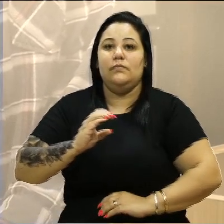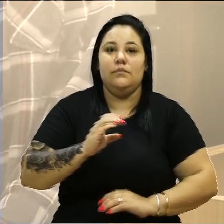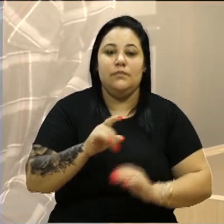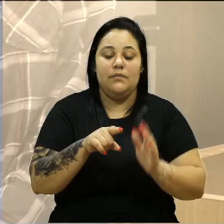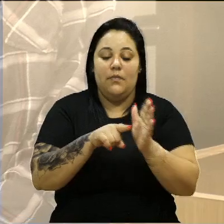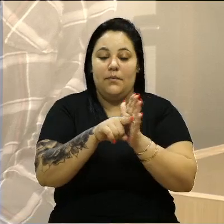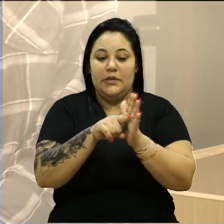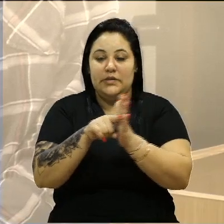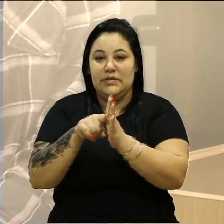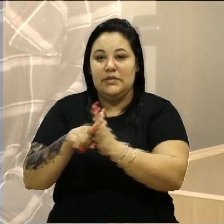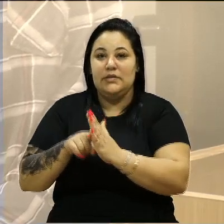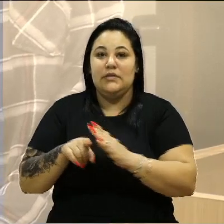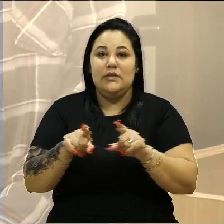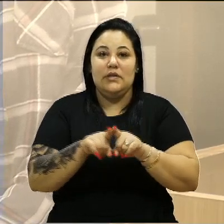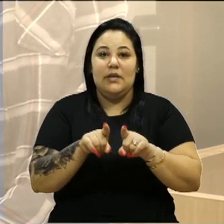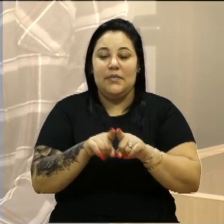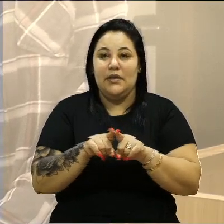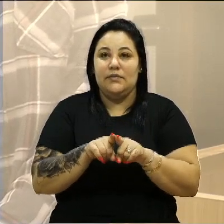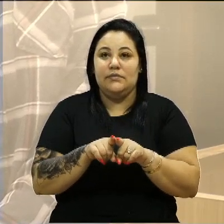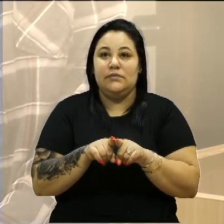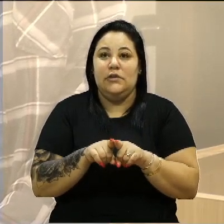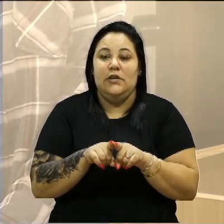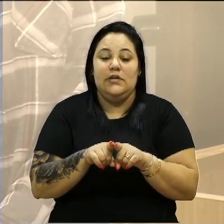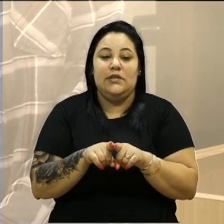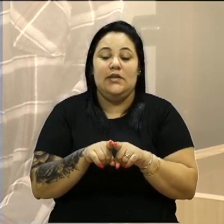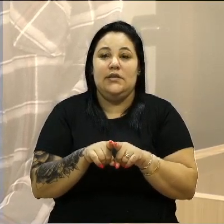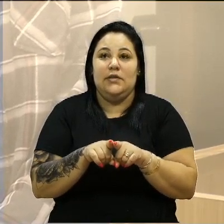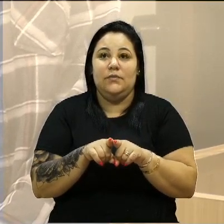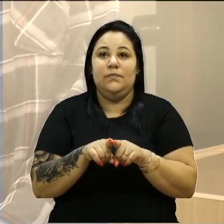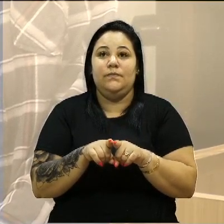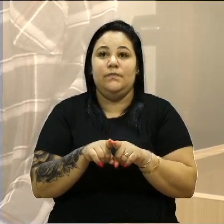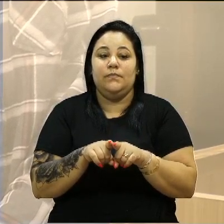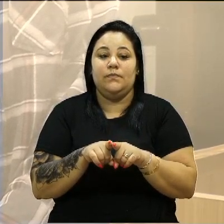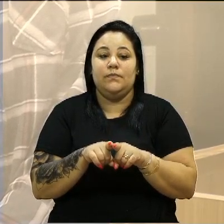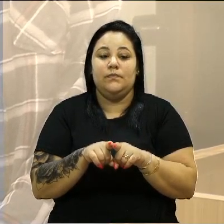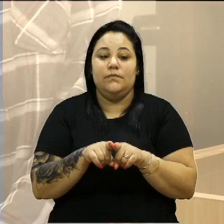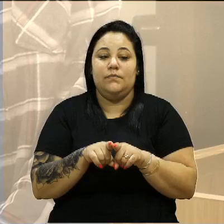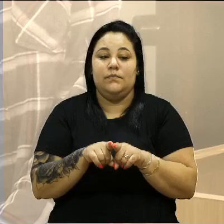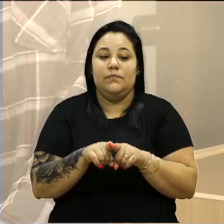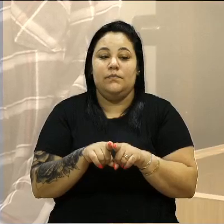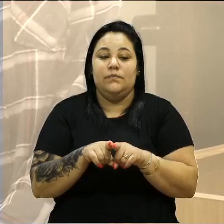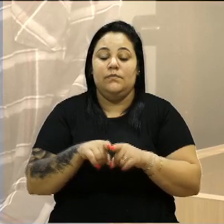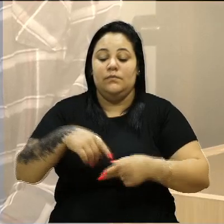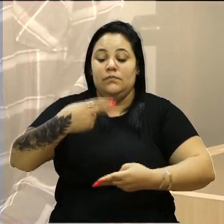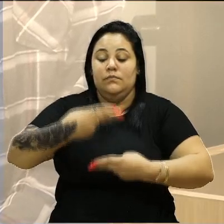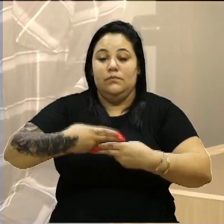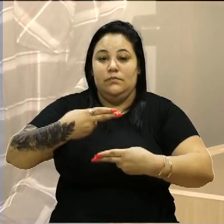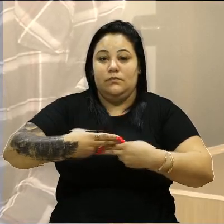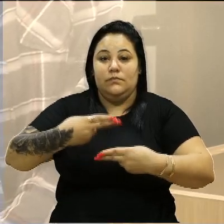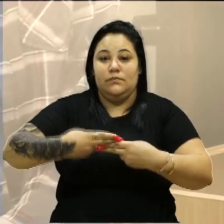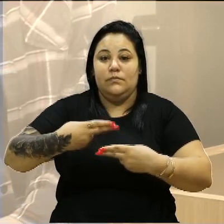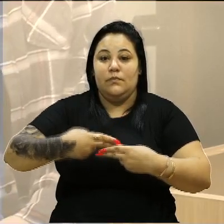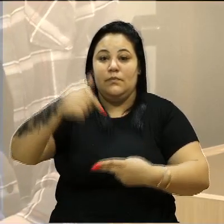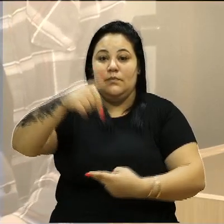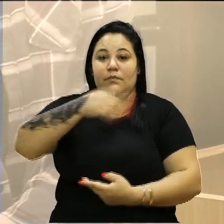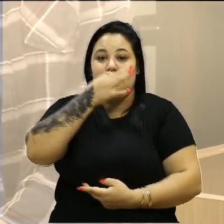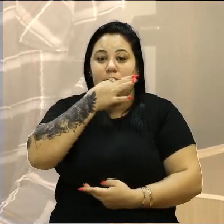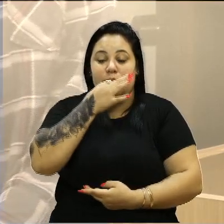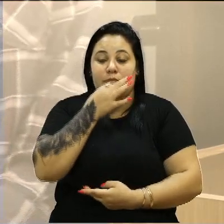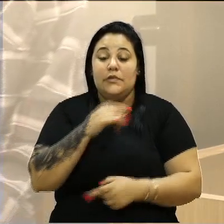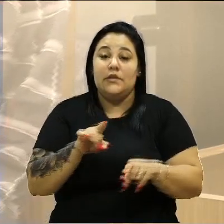pesquisa e também da extensão universitária aqui em Caxias do Sul. Inclusive, estivemos aqui na semana